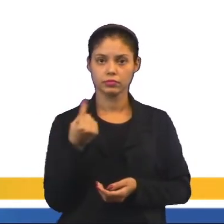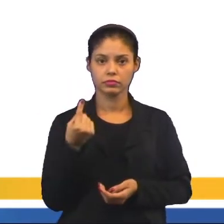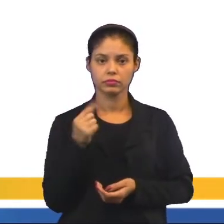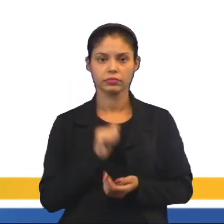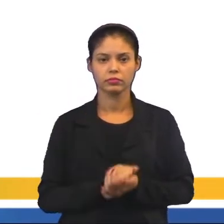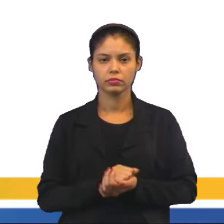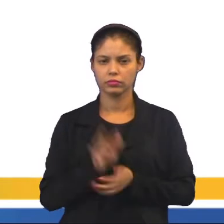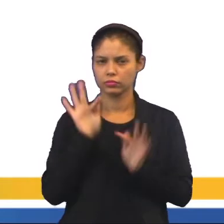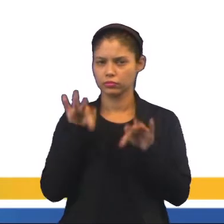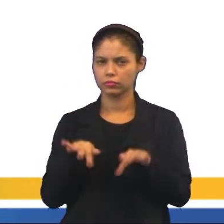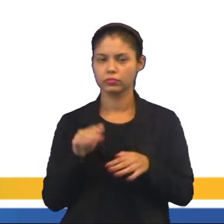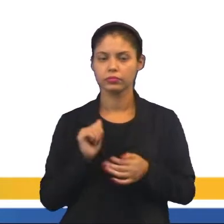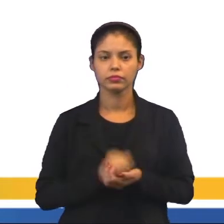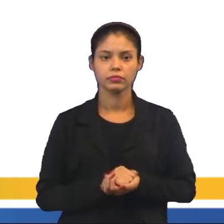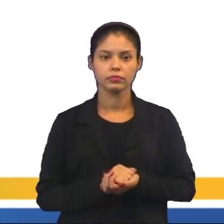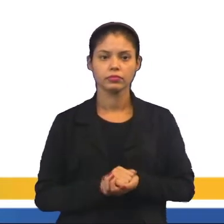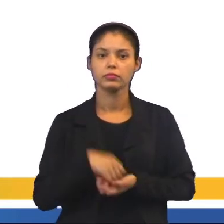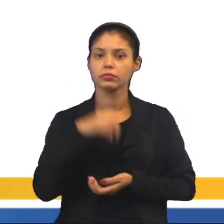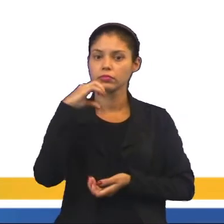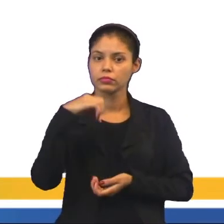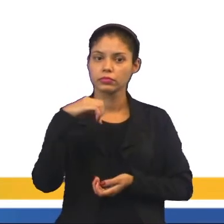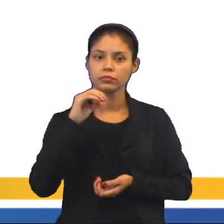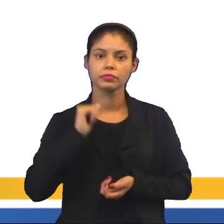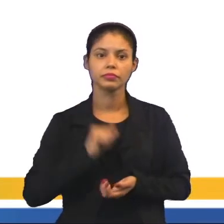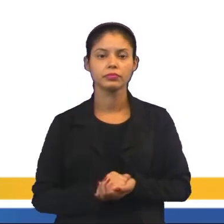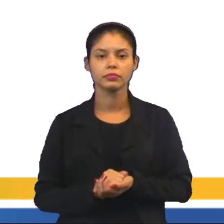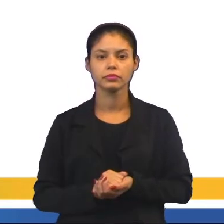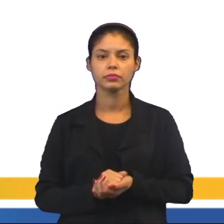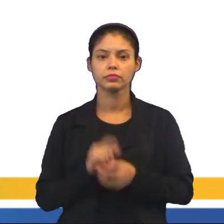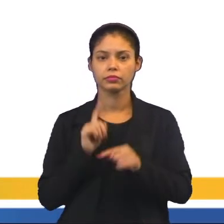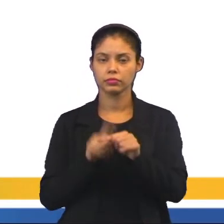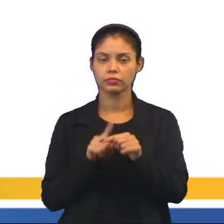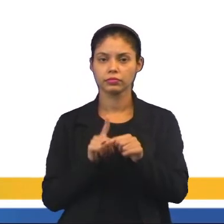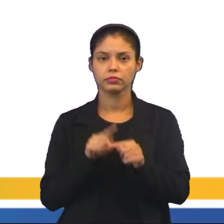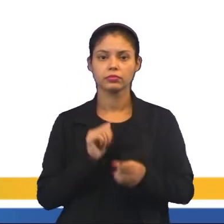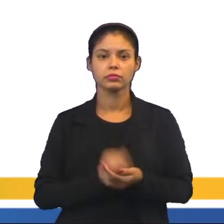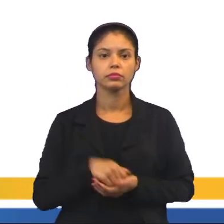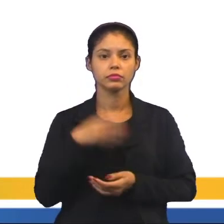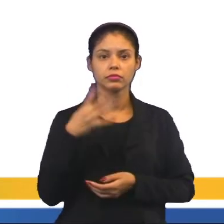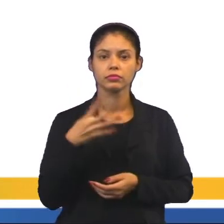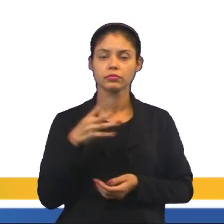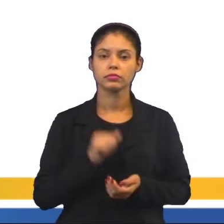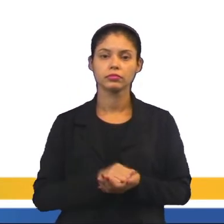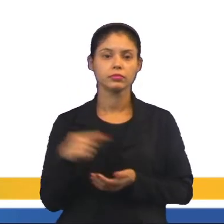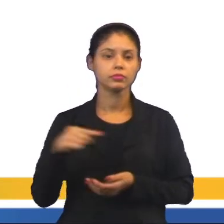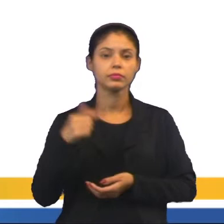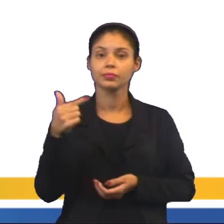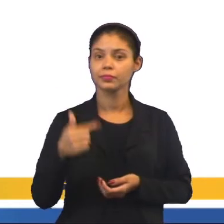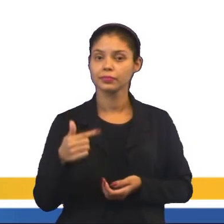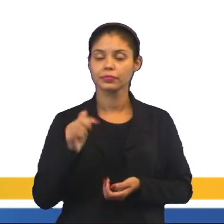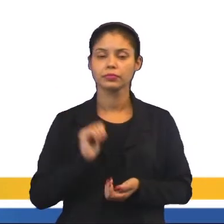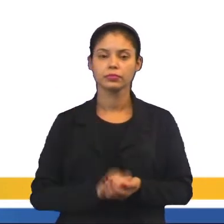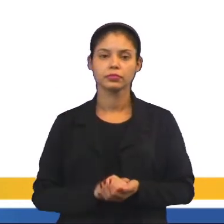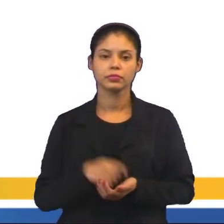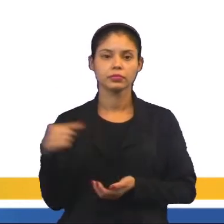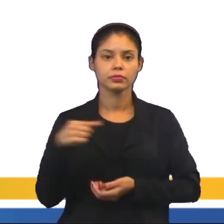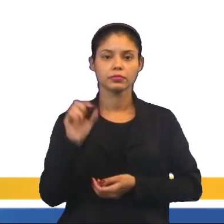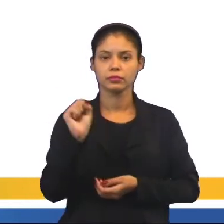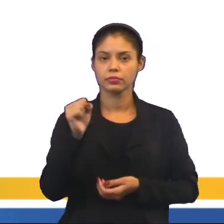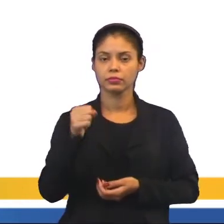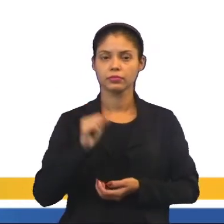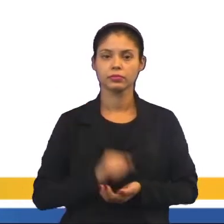lá no final. 9 mais 4 vezes menos 2, menos